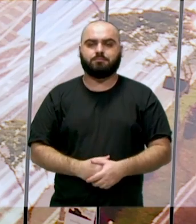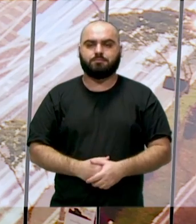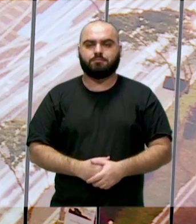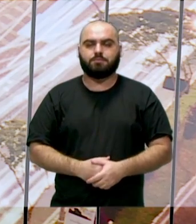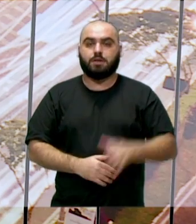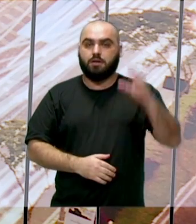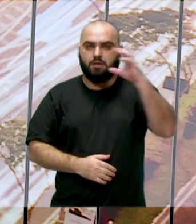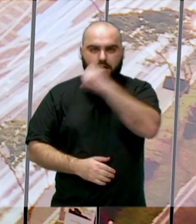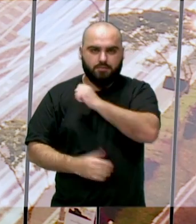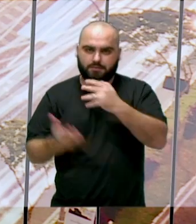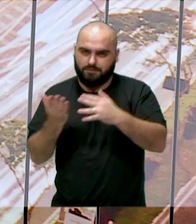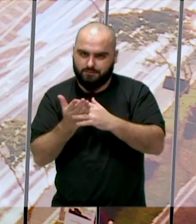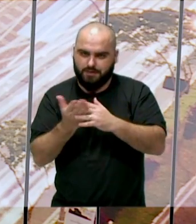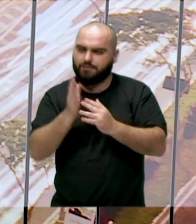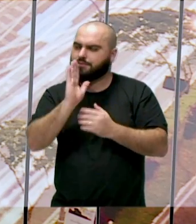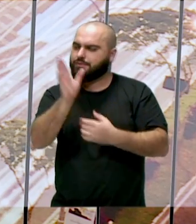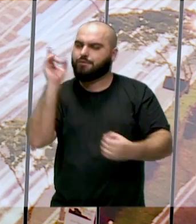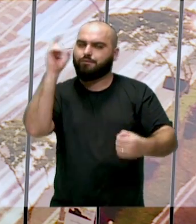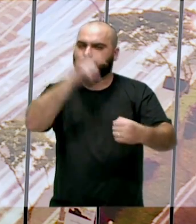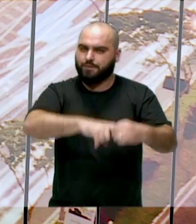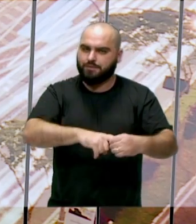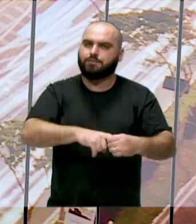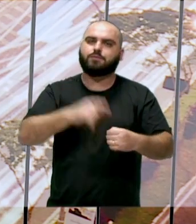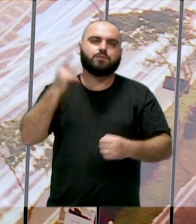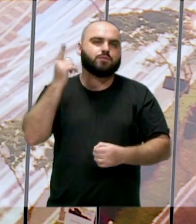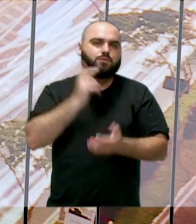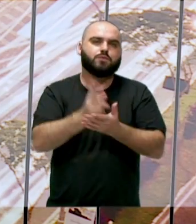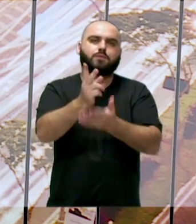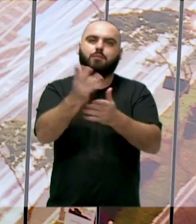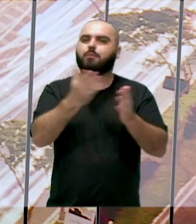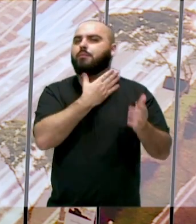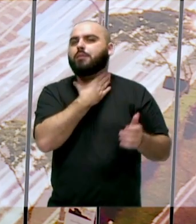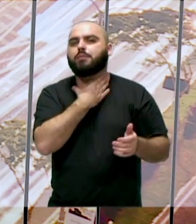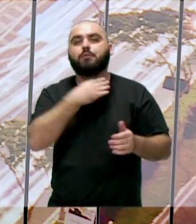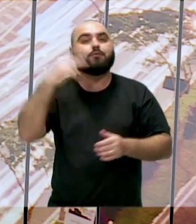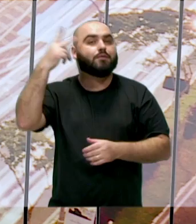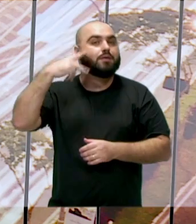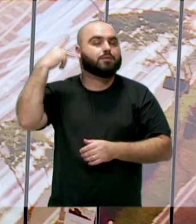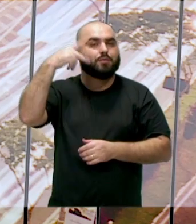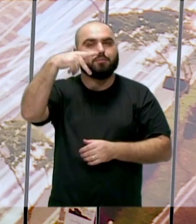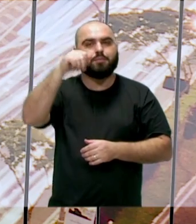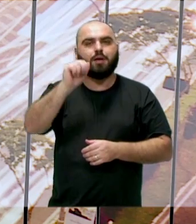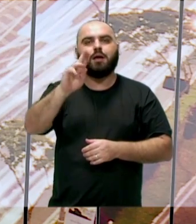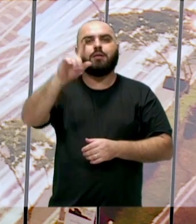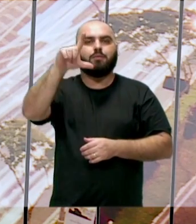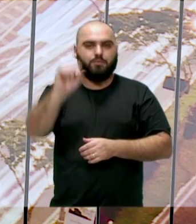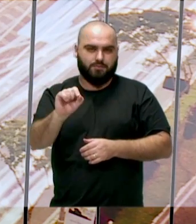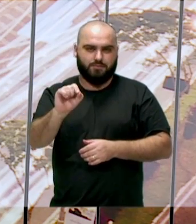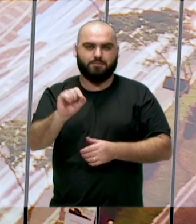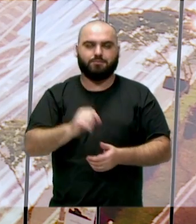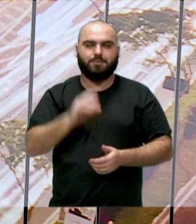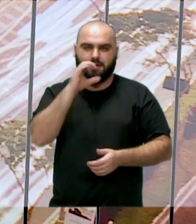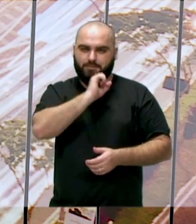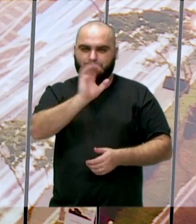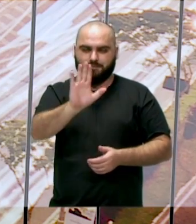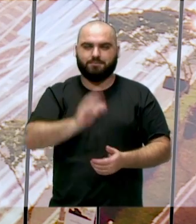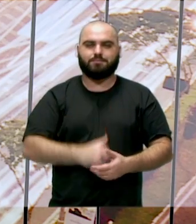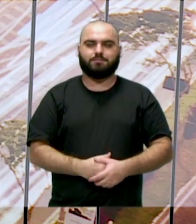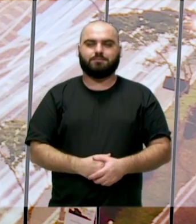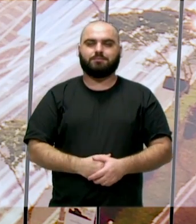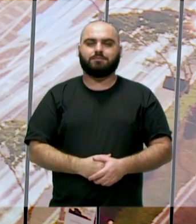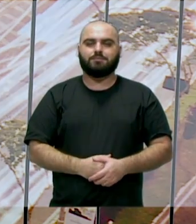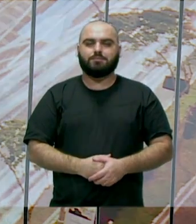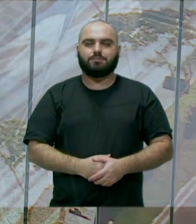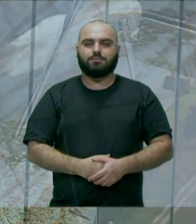fazer um rápido intervalo, já voltamos para continuar esse bate-papo com o vereador Paulo Mais, do União Brasil. Até mais.